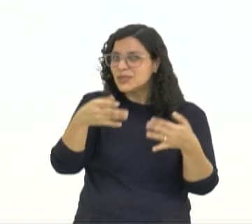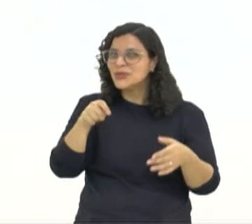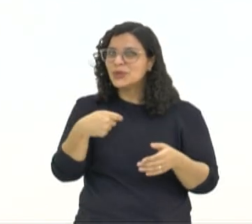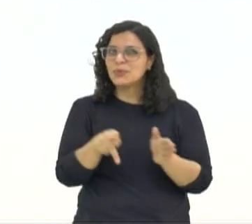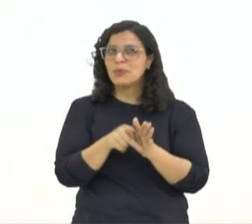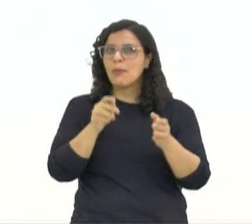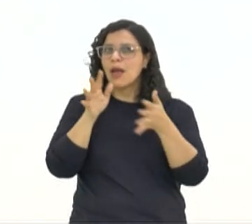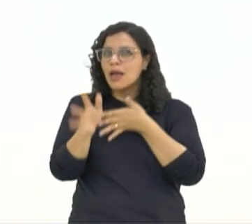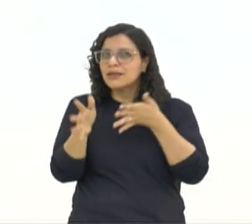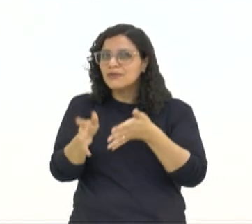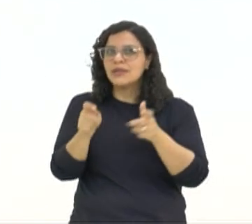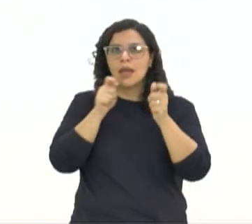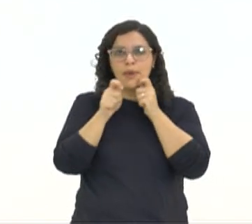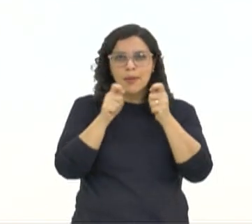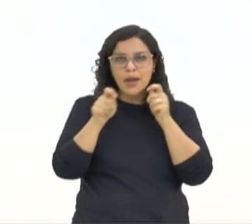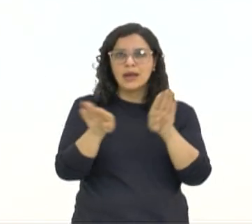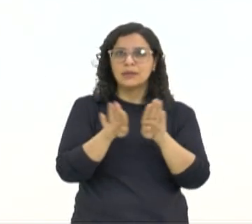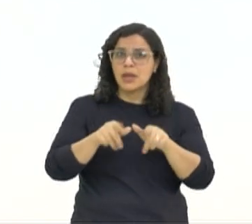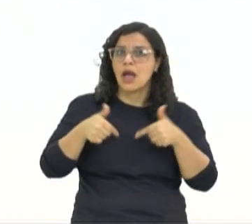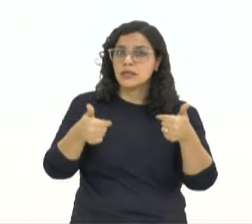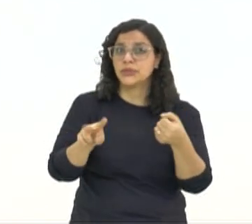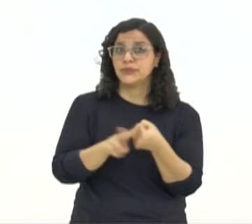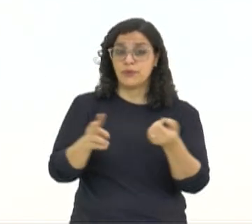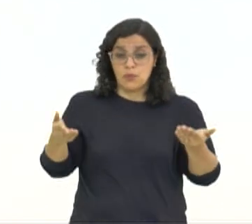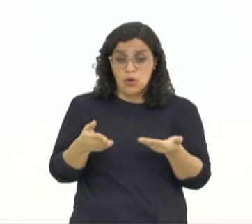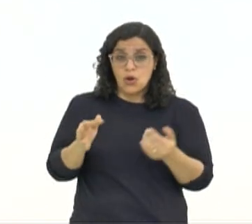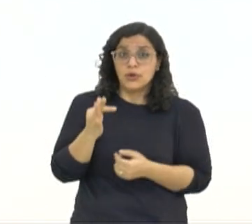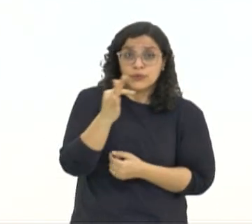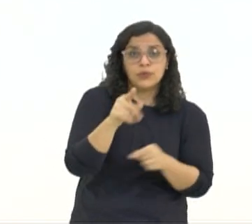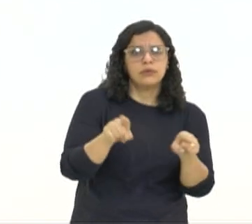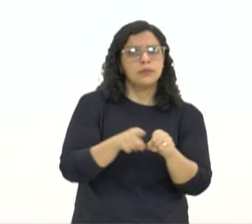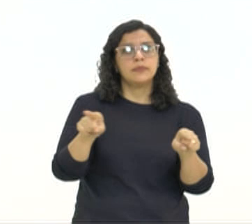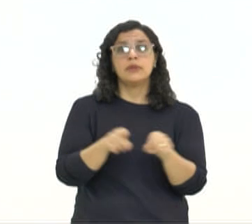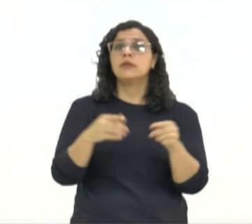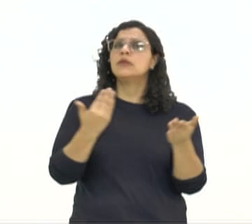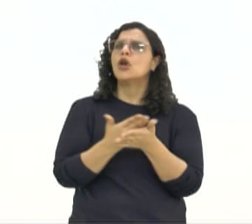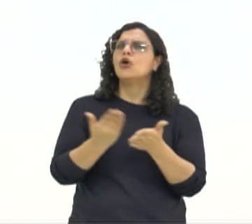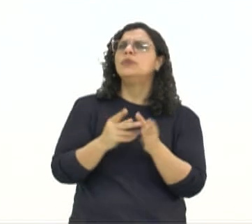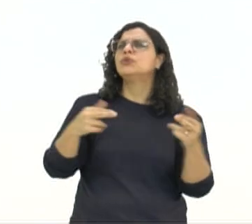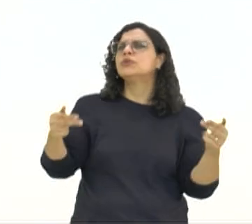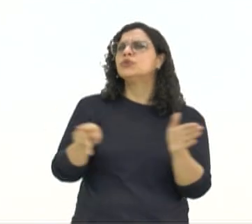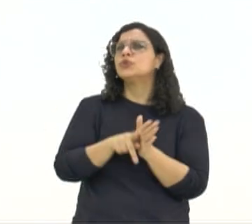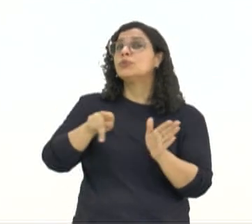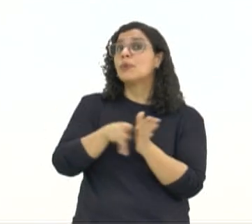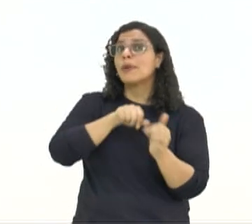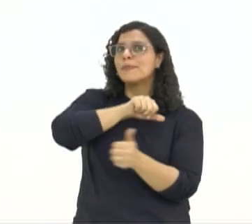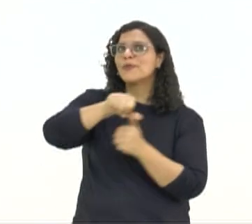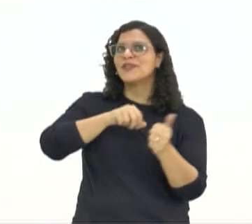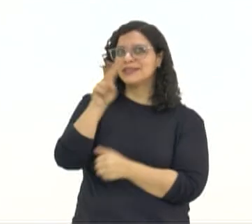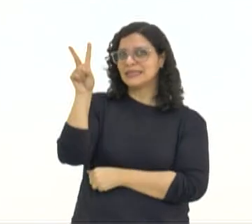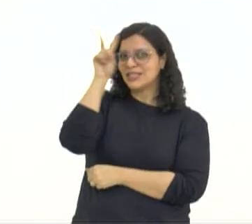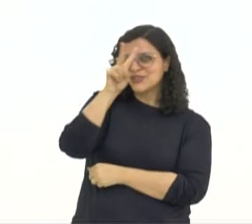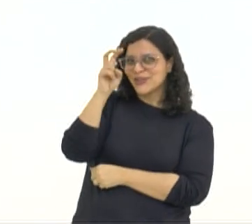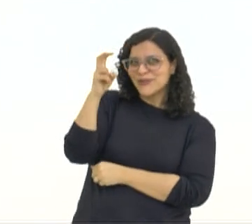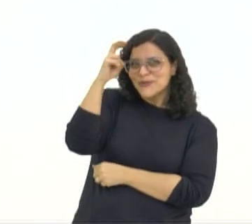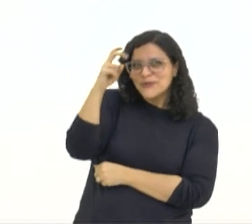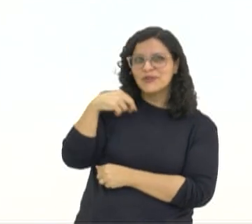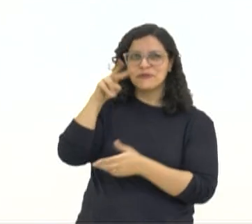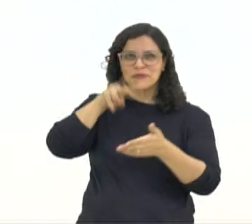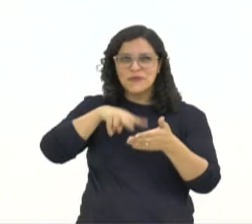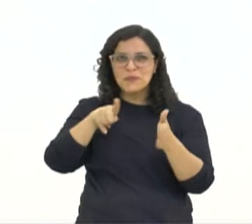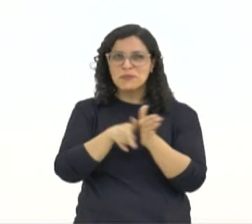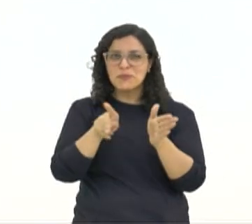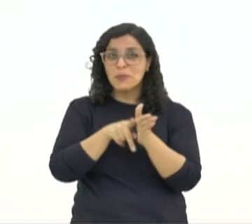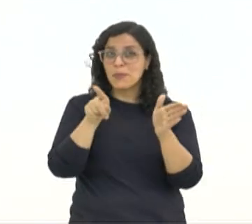sobre entrevista, reportagem, ações no presente e no futuro, né? E algumas coisas relacionadas a mudanças históricas, que nós vimos que